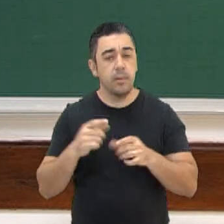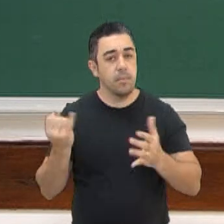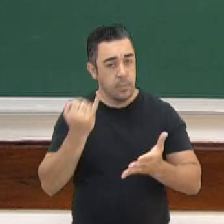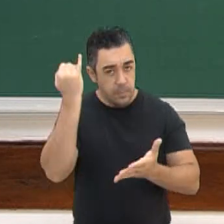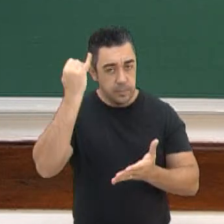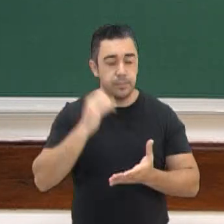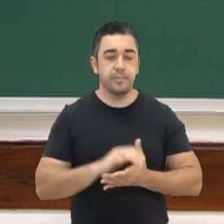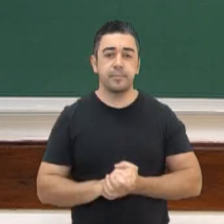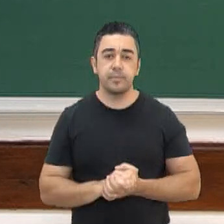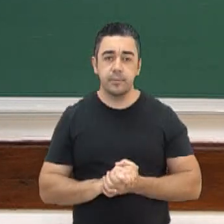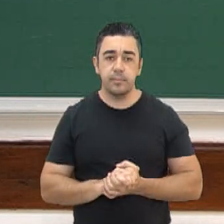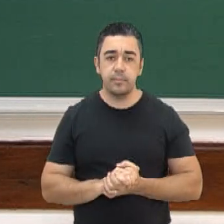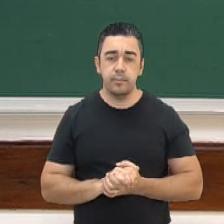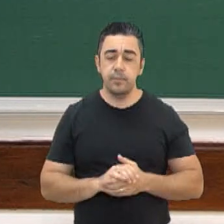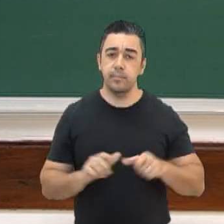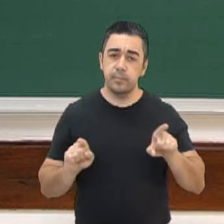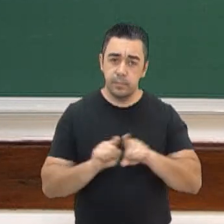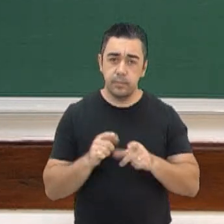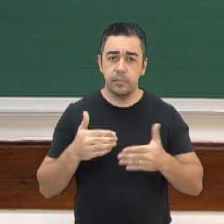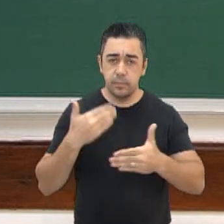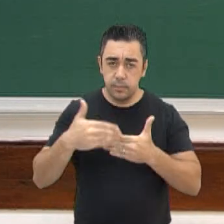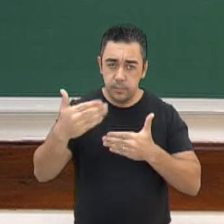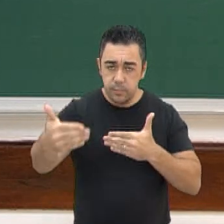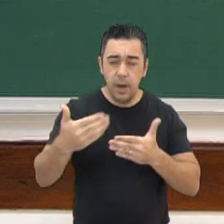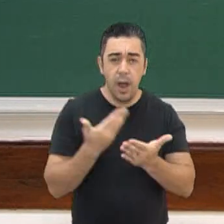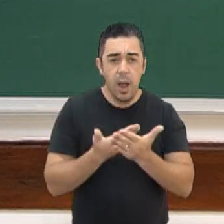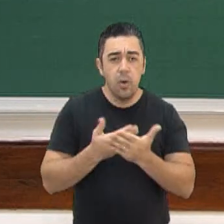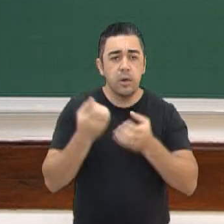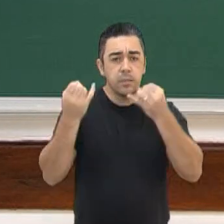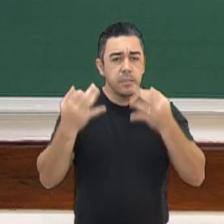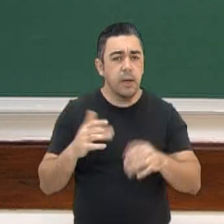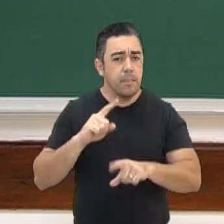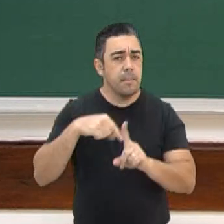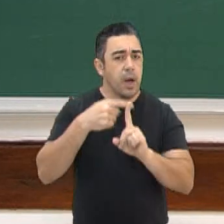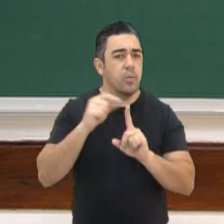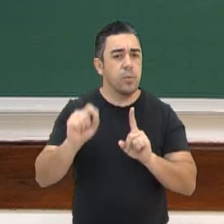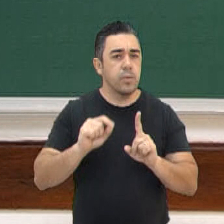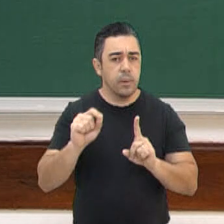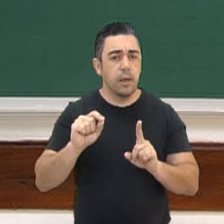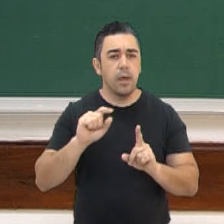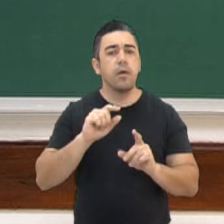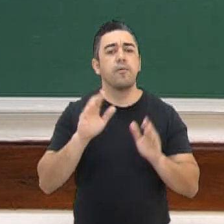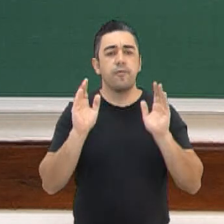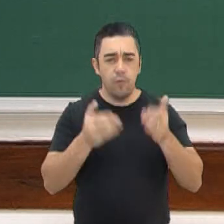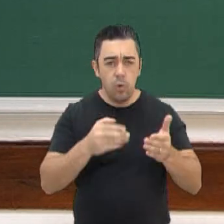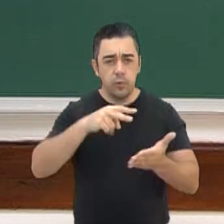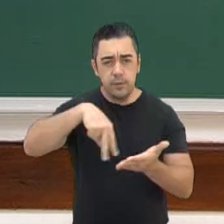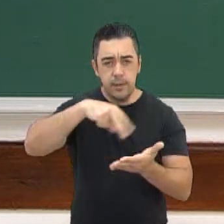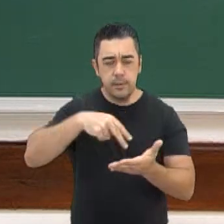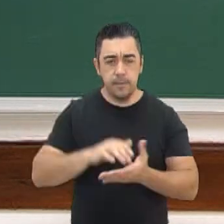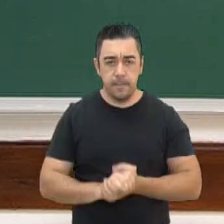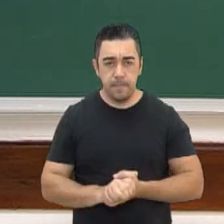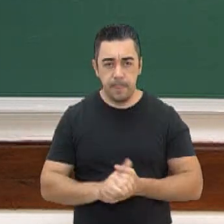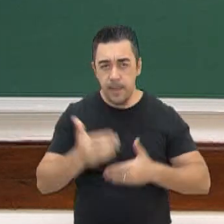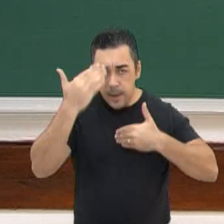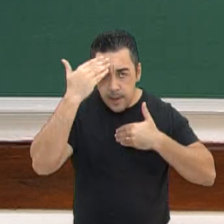fundamental. E, a partir das próximas aulas, falaremos um pouco mais sobre as danças.